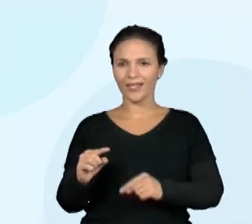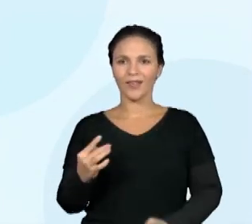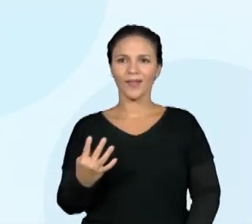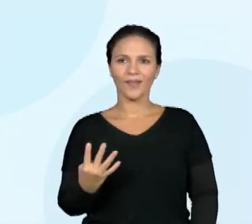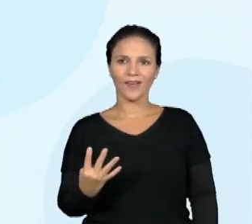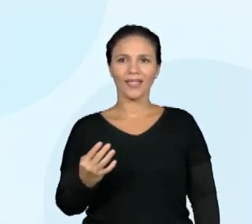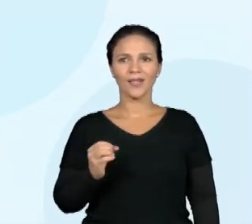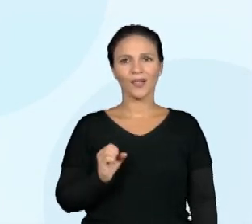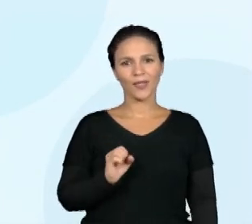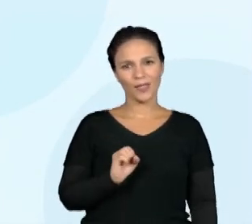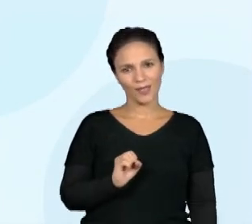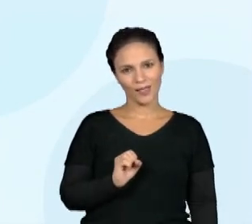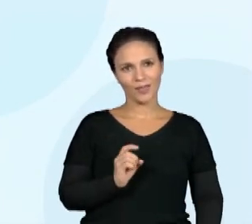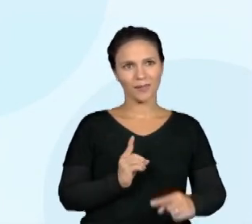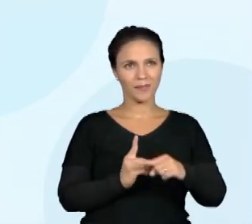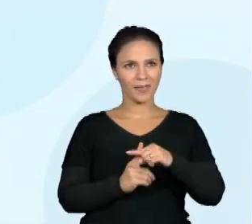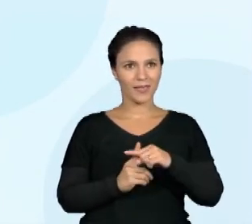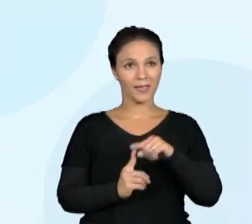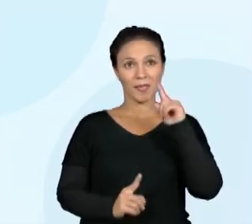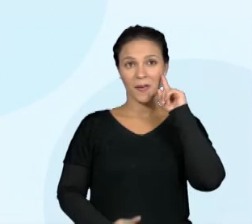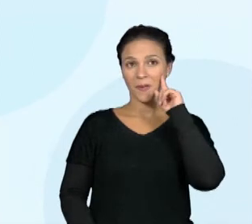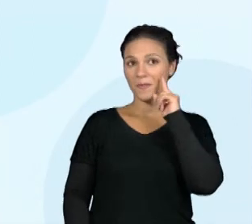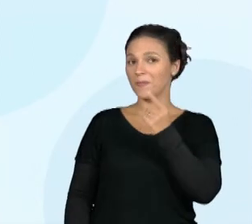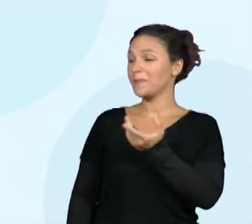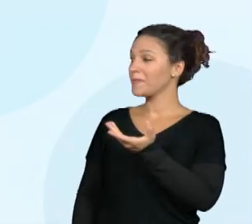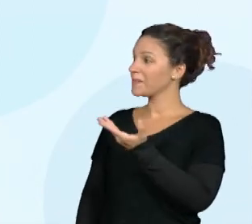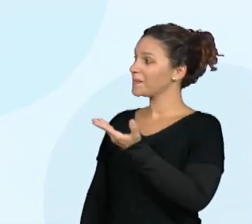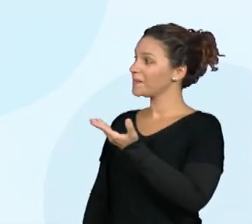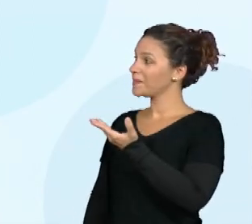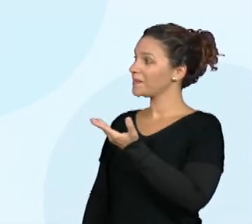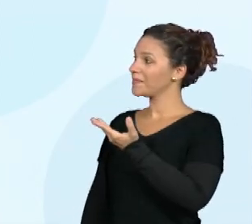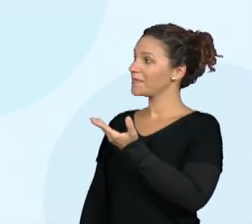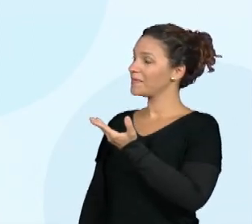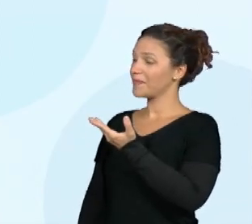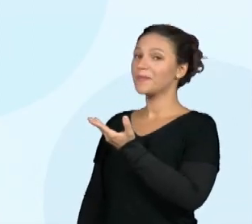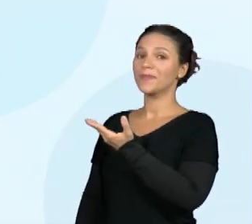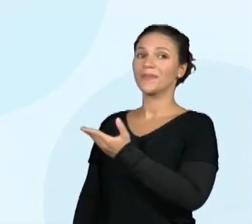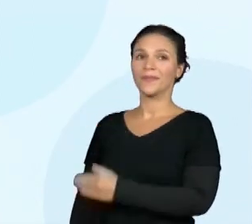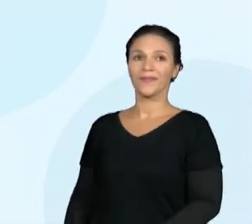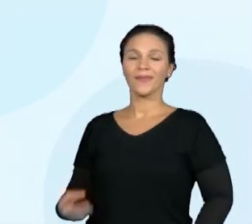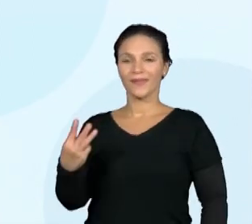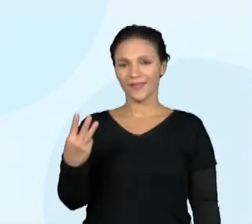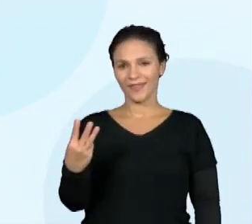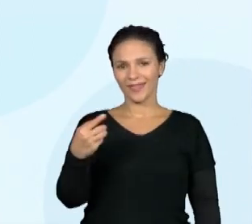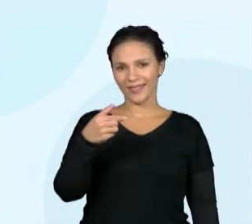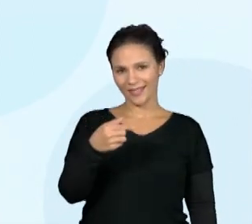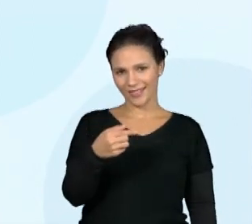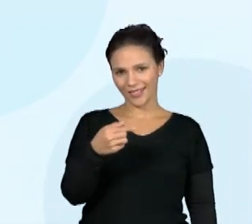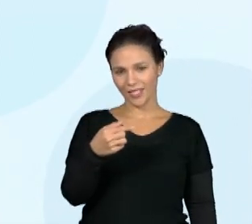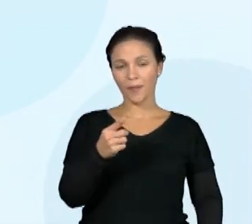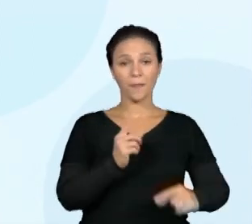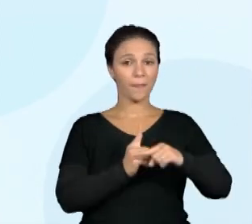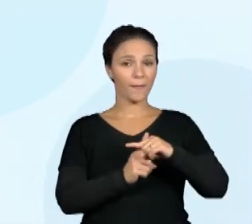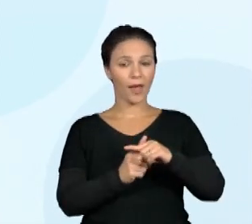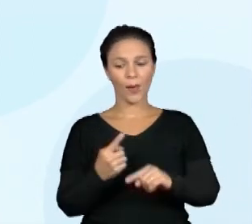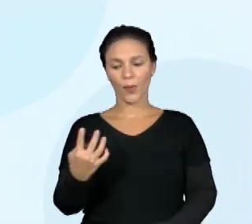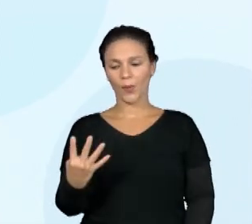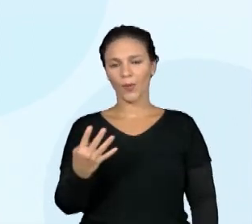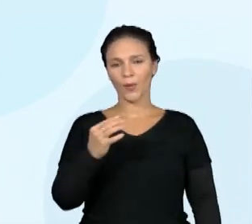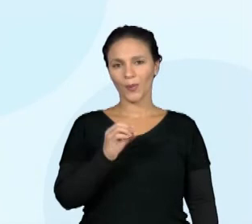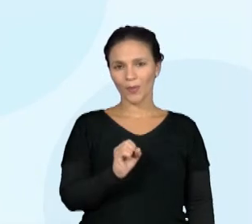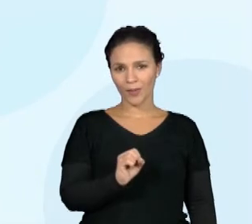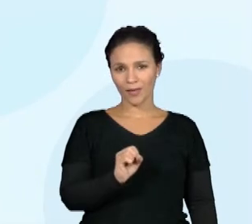nós colocamos os números um sobre o outro aí, 37 mais 48,